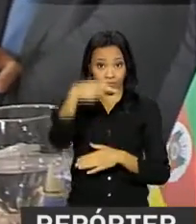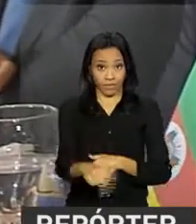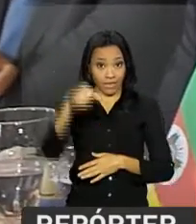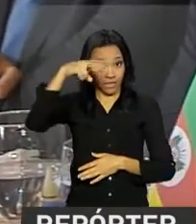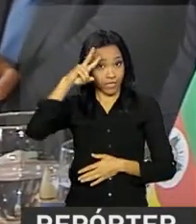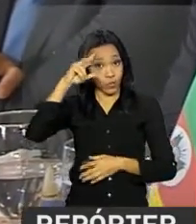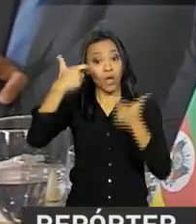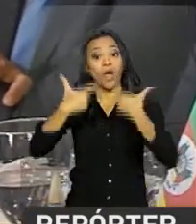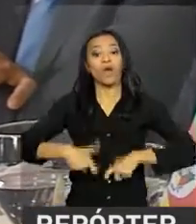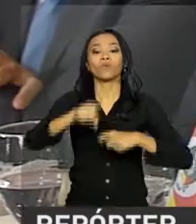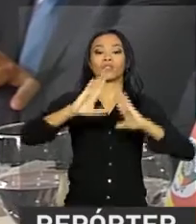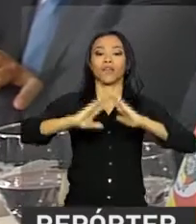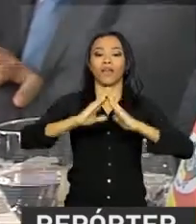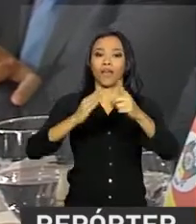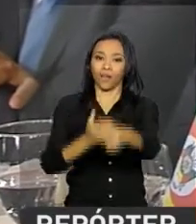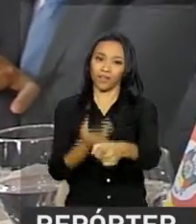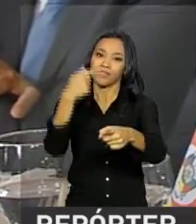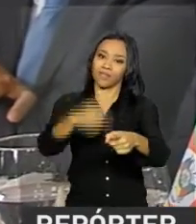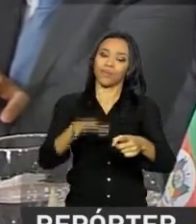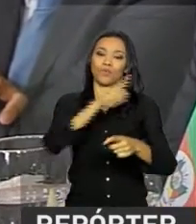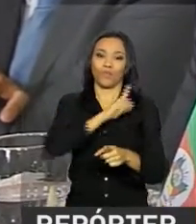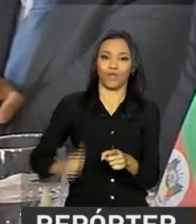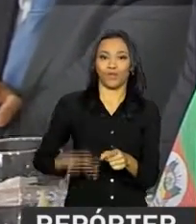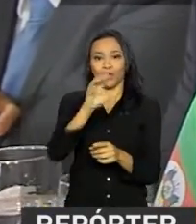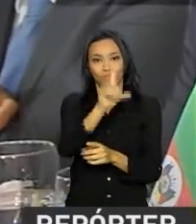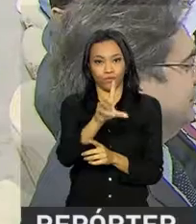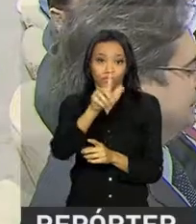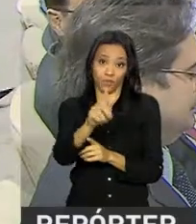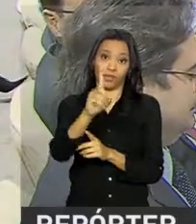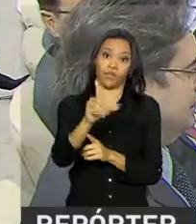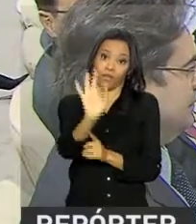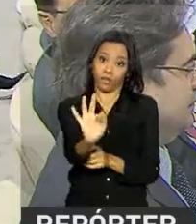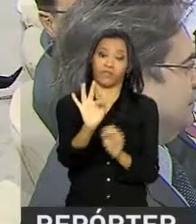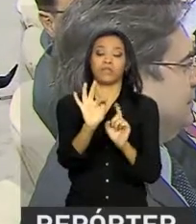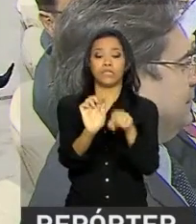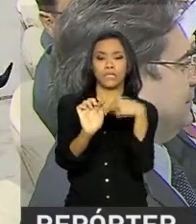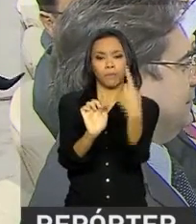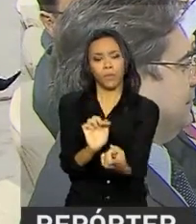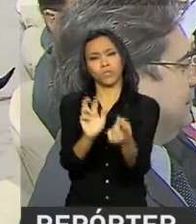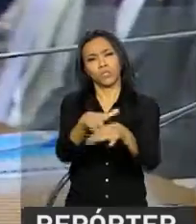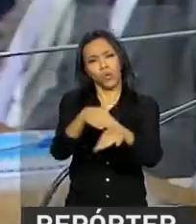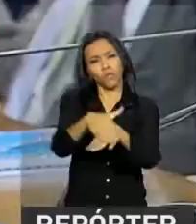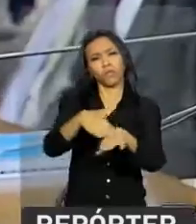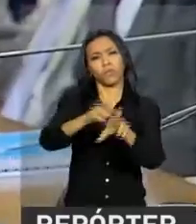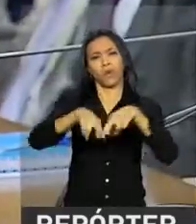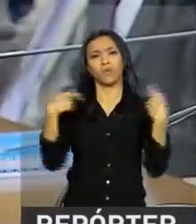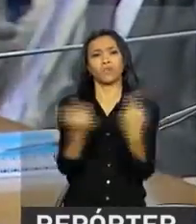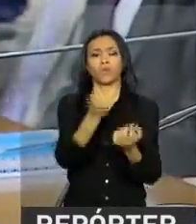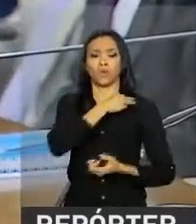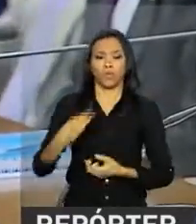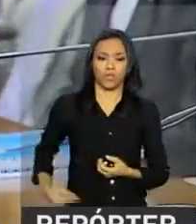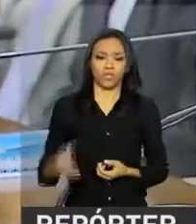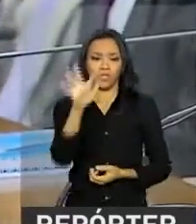foi na residência oficial do governador do distrito federal rodrigo rollemberg e teve continuidade com uma reunião com o ministro da fazenda